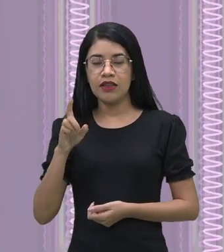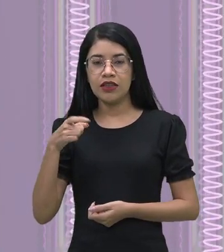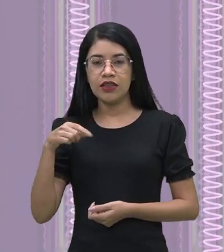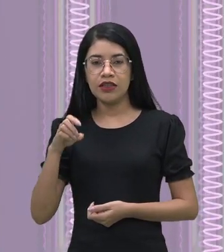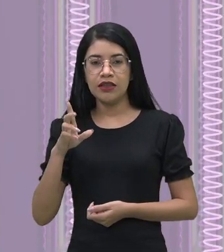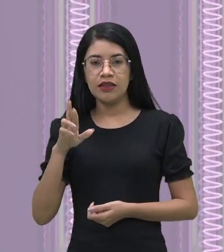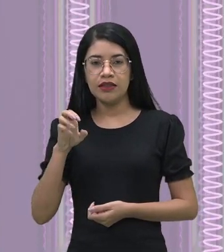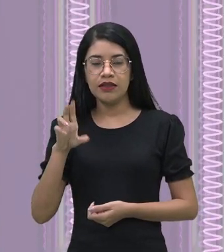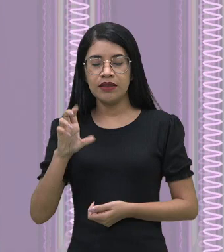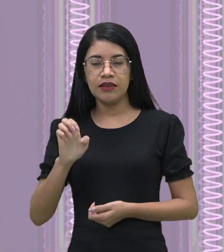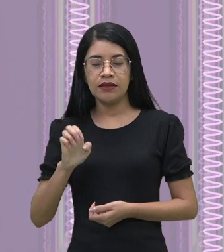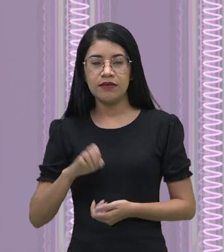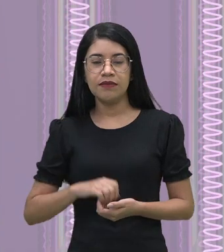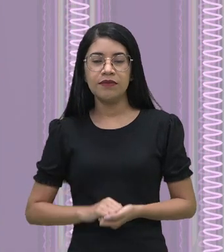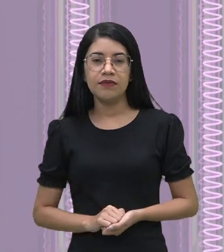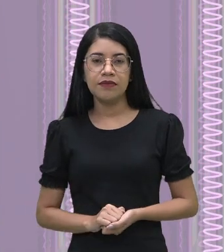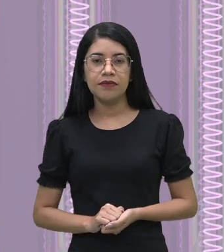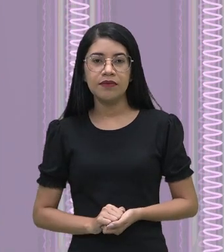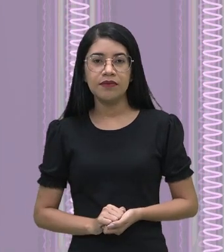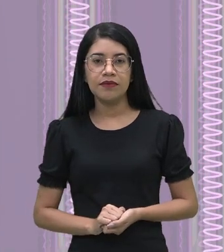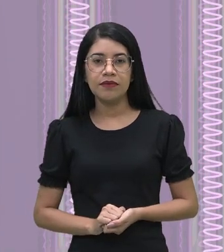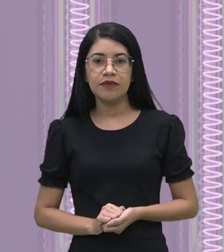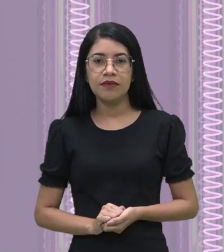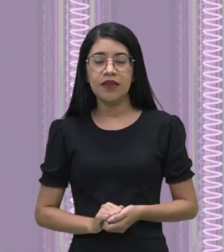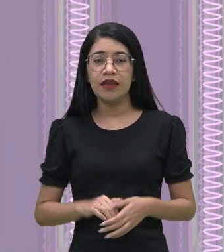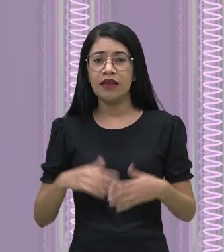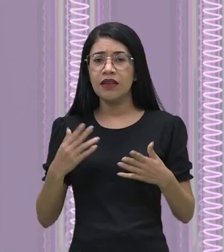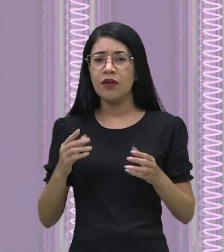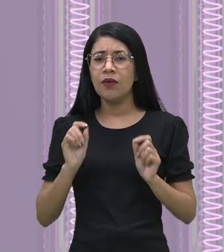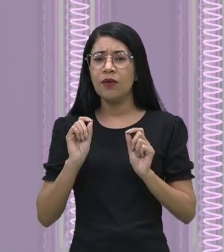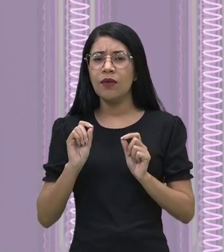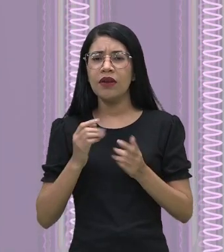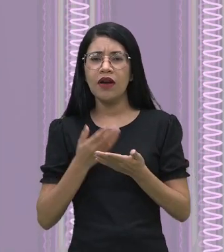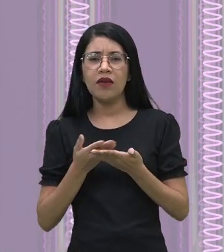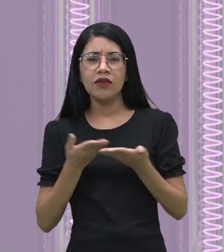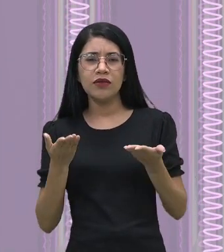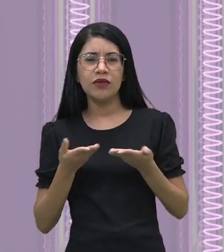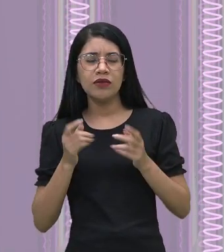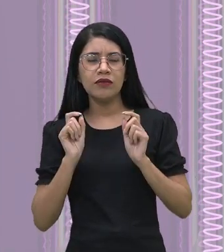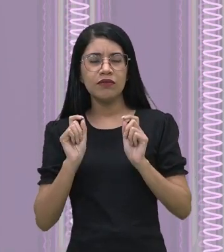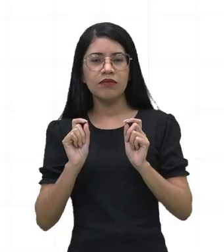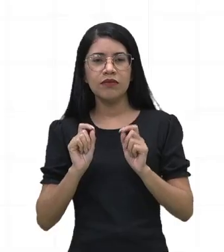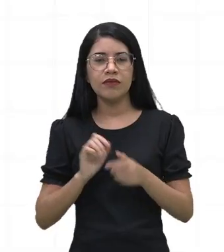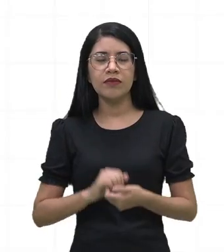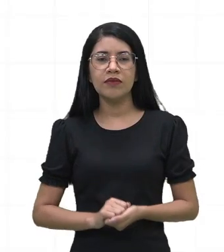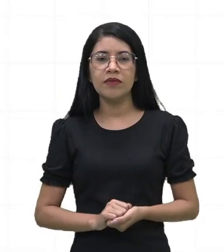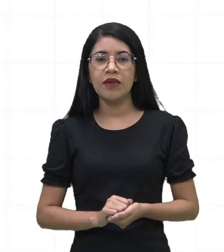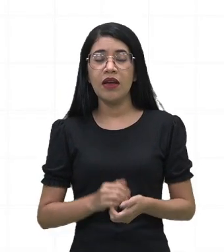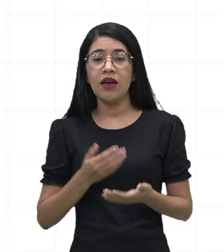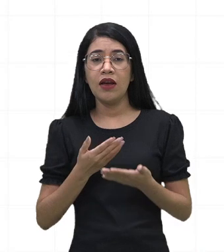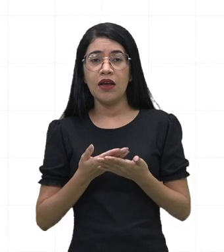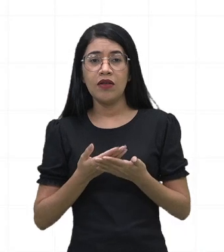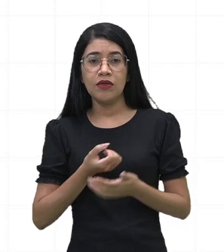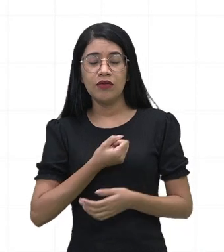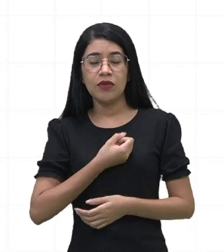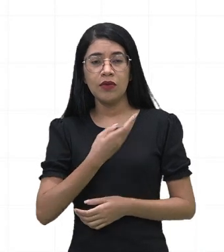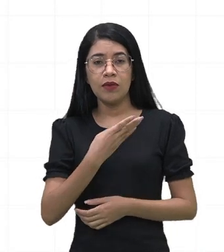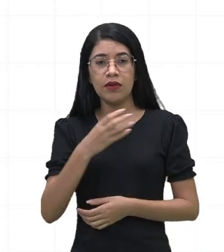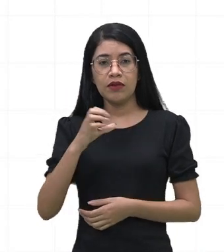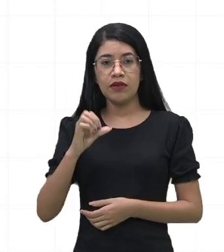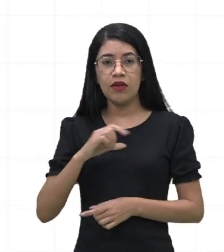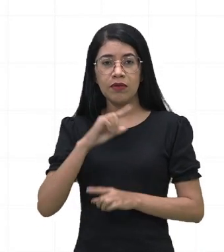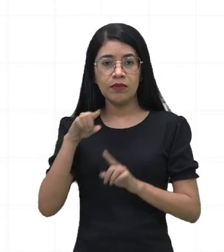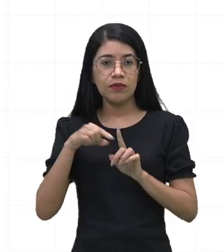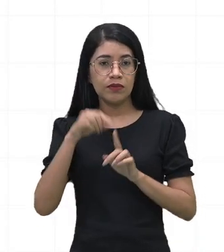dos Santos. Muito bem, professor, o que temos na nossa aula? A nossa aula de número 49 tem